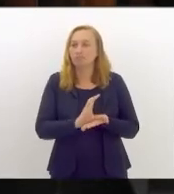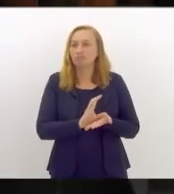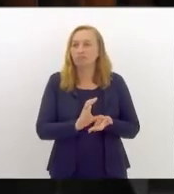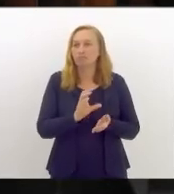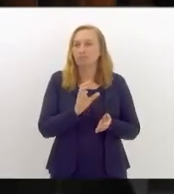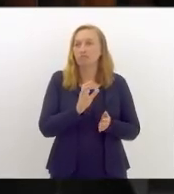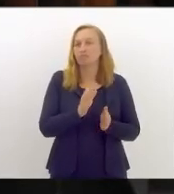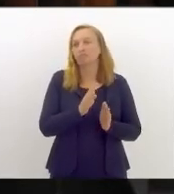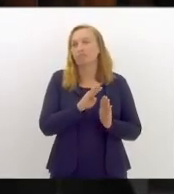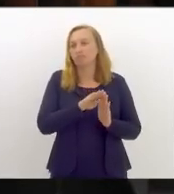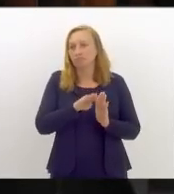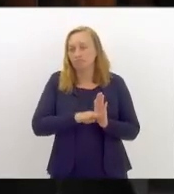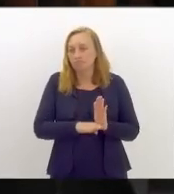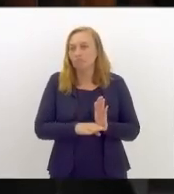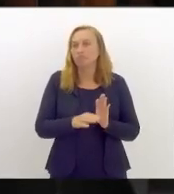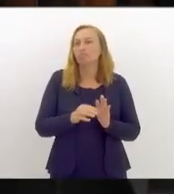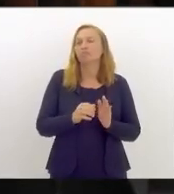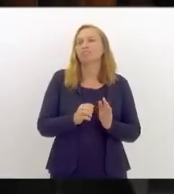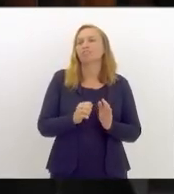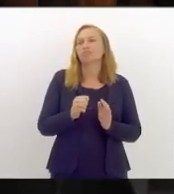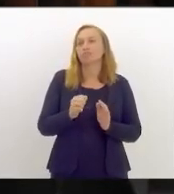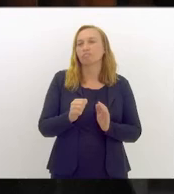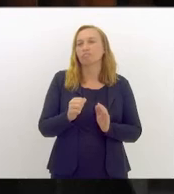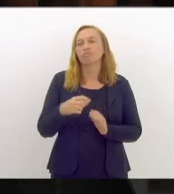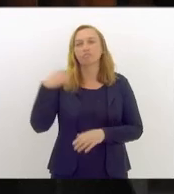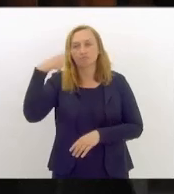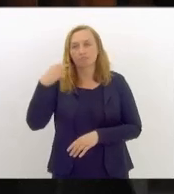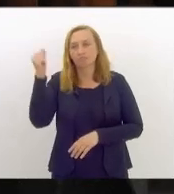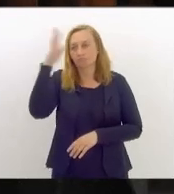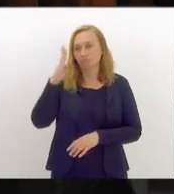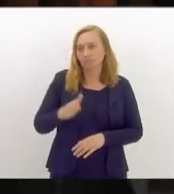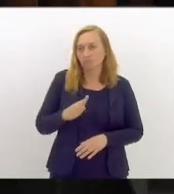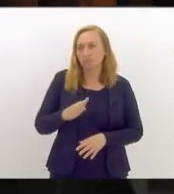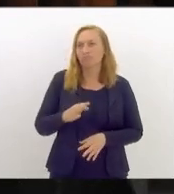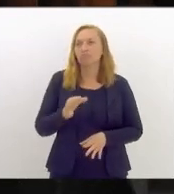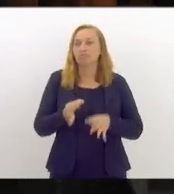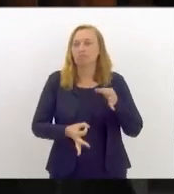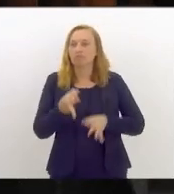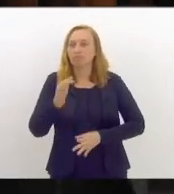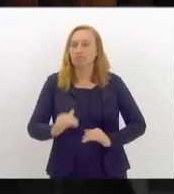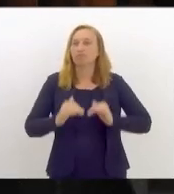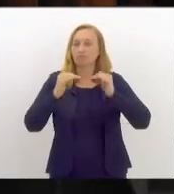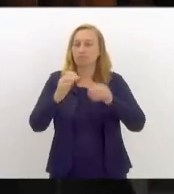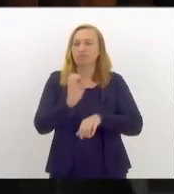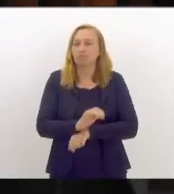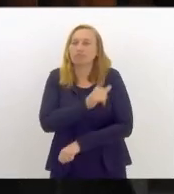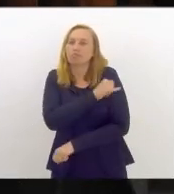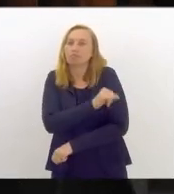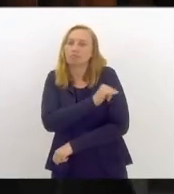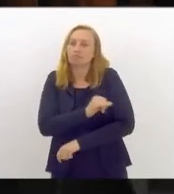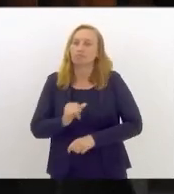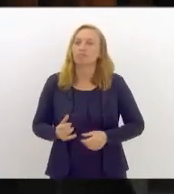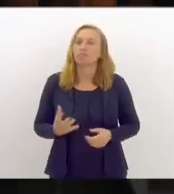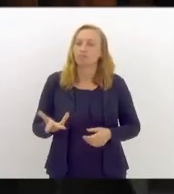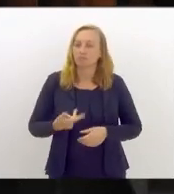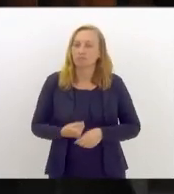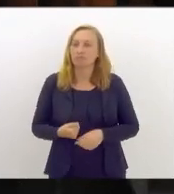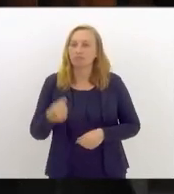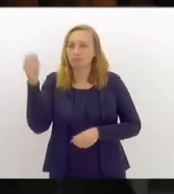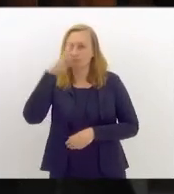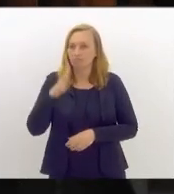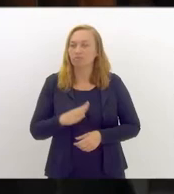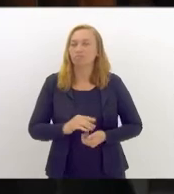dos Advogados do Brasil e ao Tribunal de Justiça do Estado do Rio de Janeiro o mais qualificado Tribunal de Justiça do